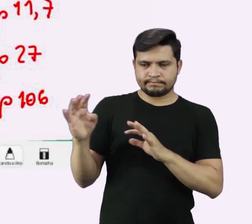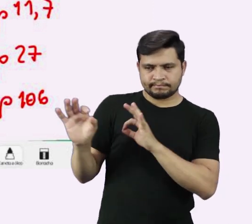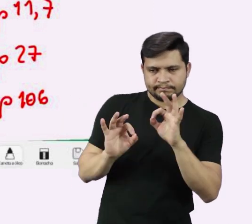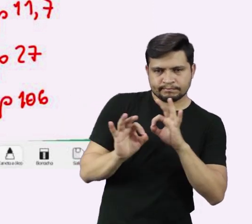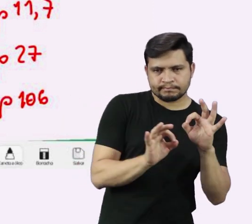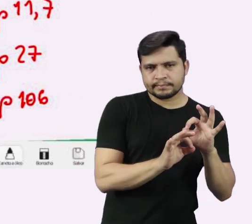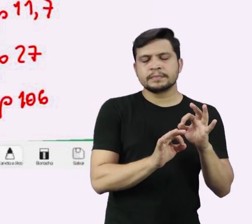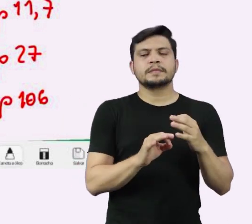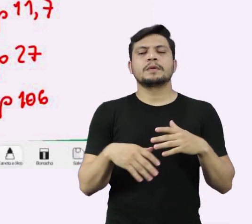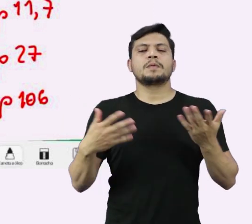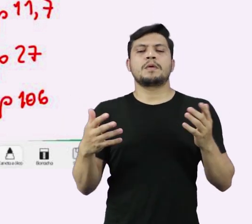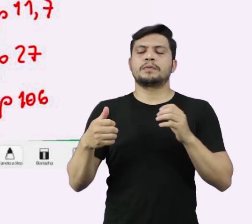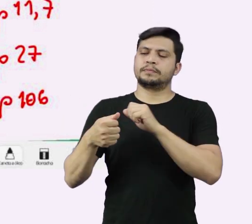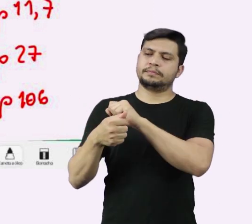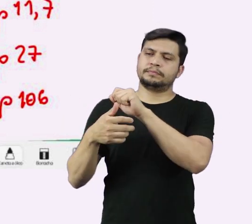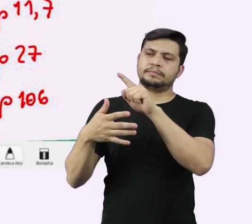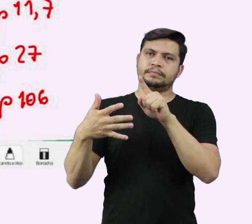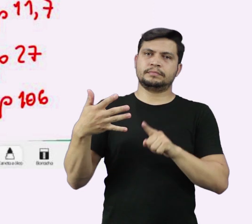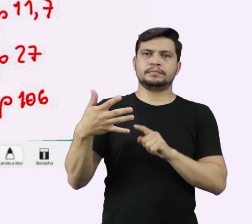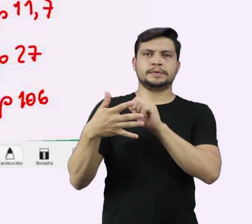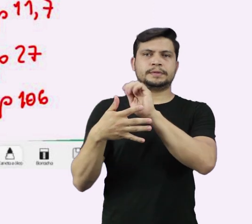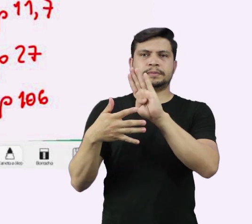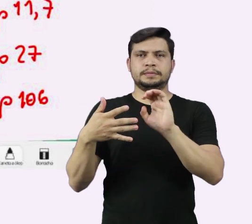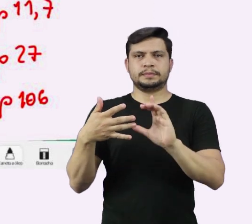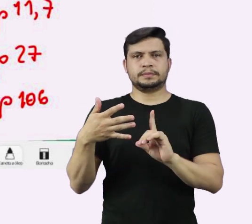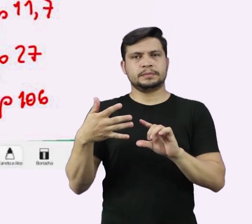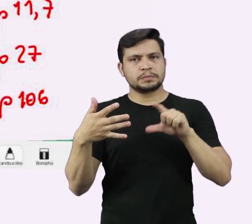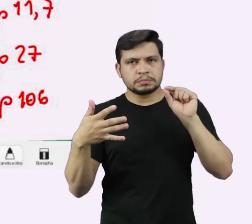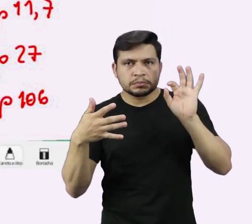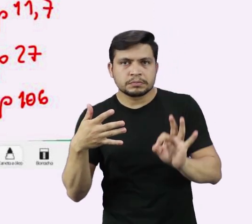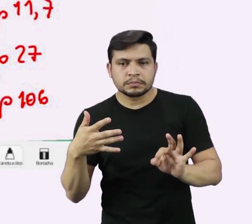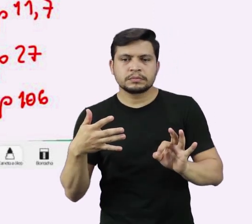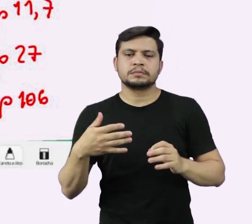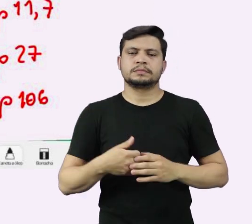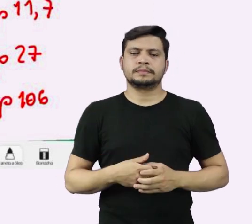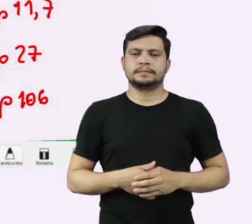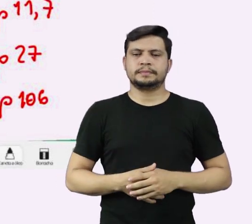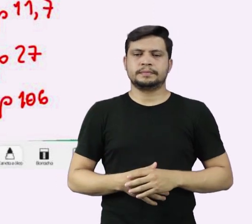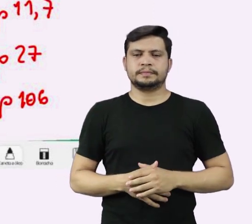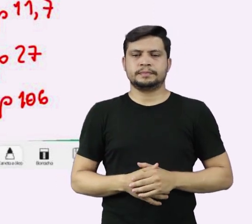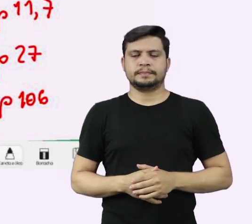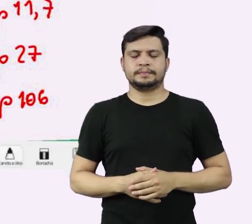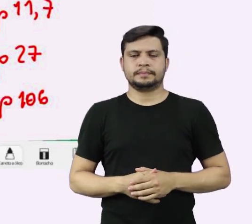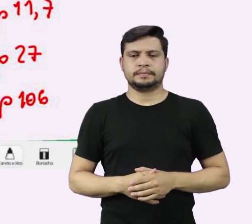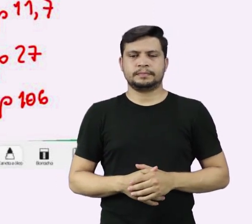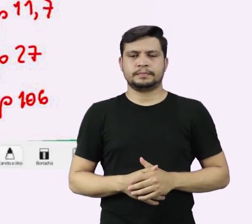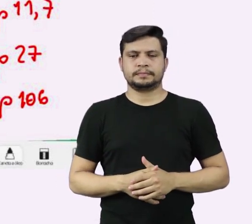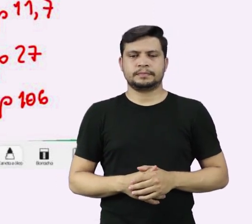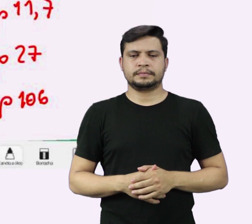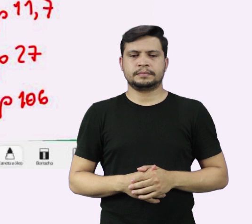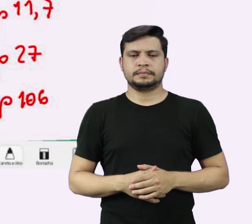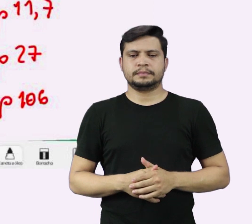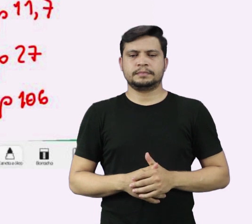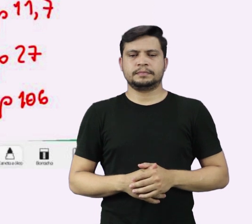de ordem crescente, né? No caso, seria R2 menor do que R3, menor do que R1, menor do que R4. Seria,